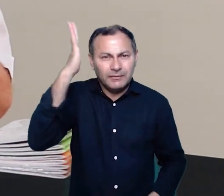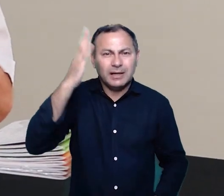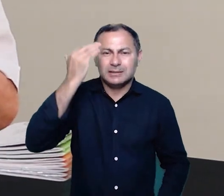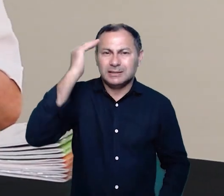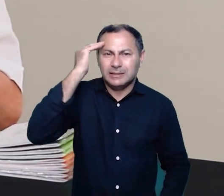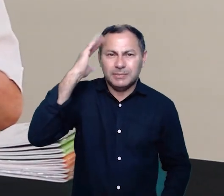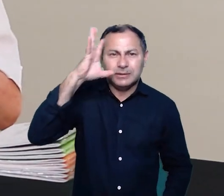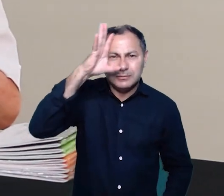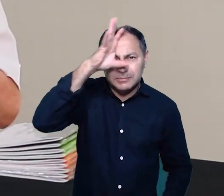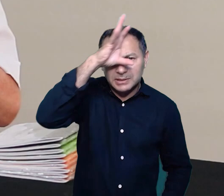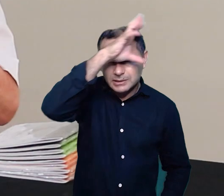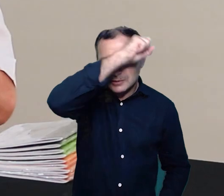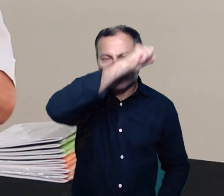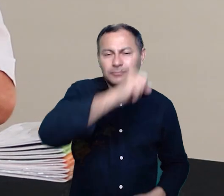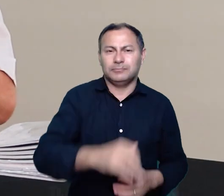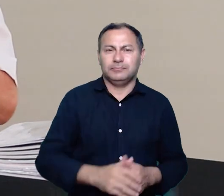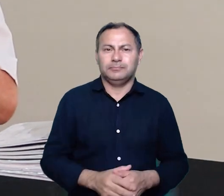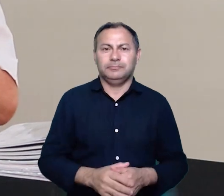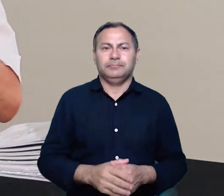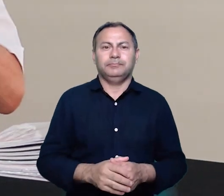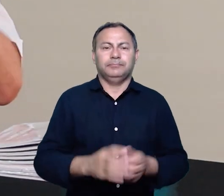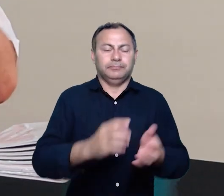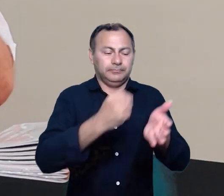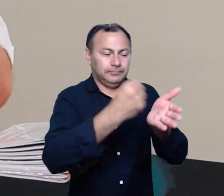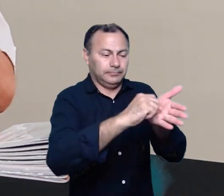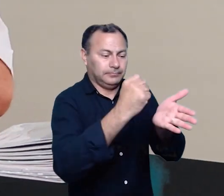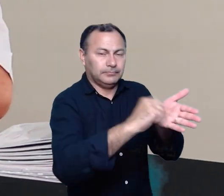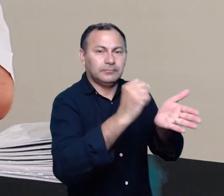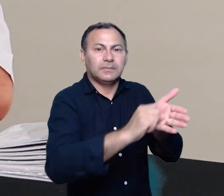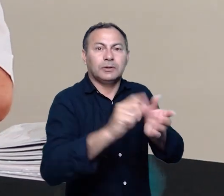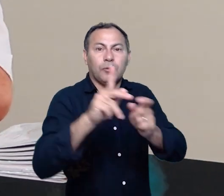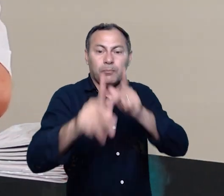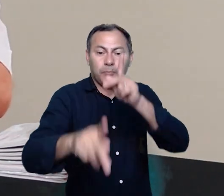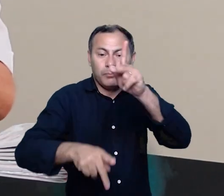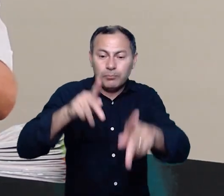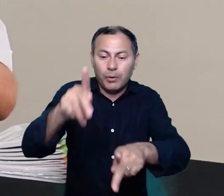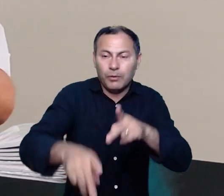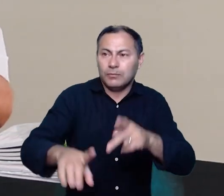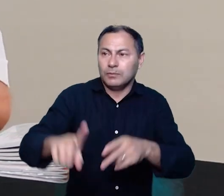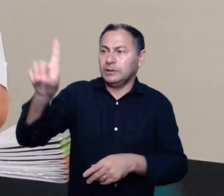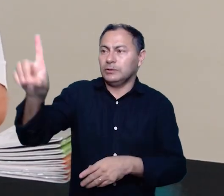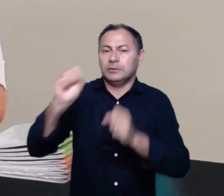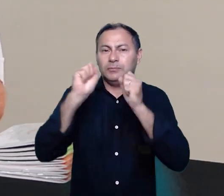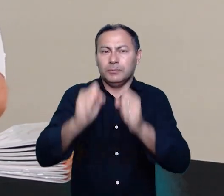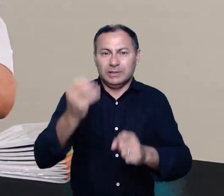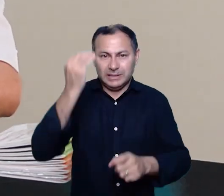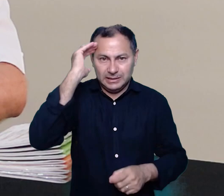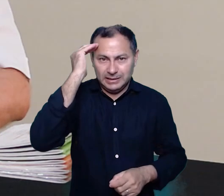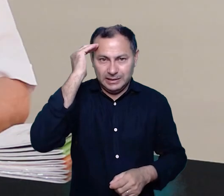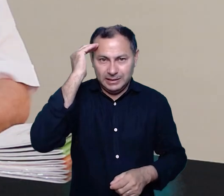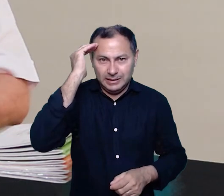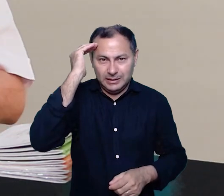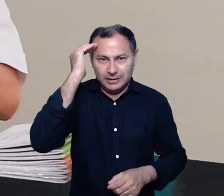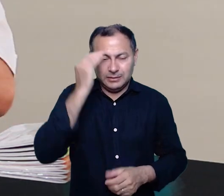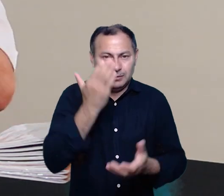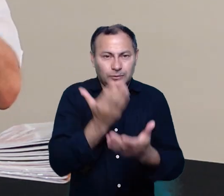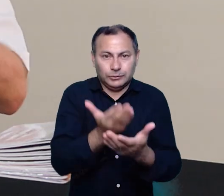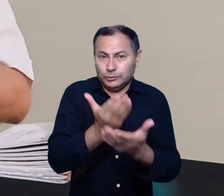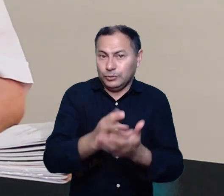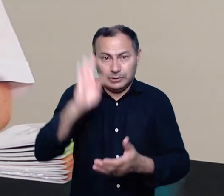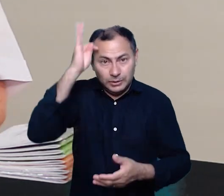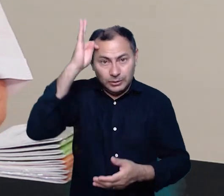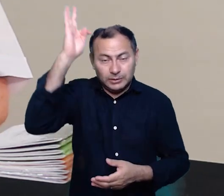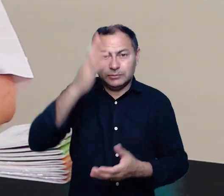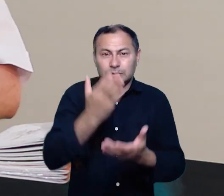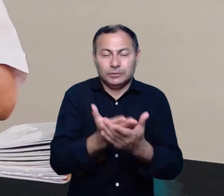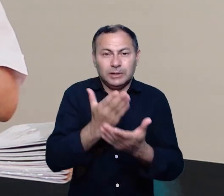de fácil compreensão, é escrito para que o povo de Deus possa compreender. Não